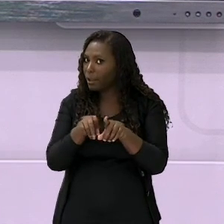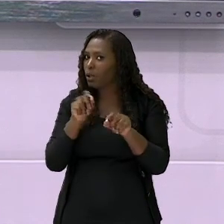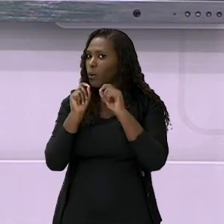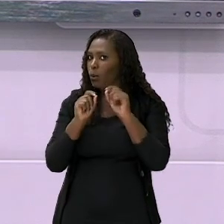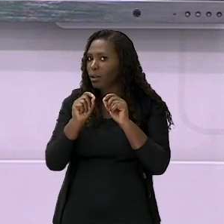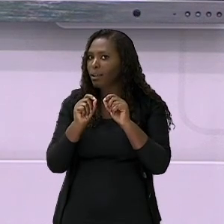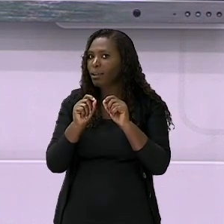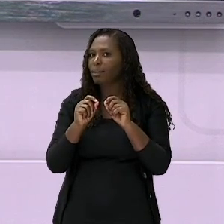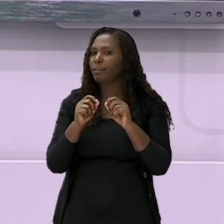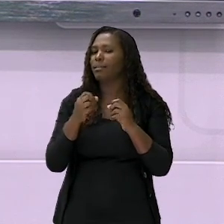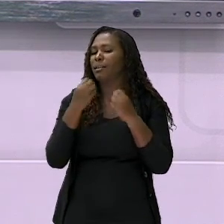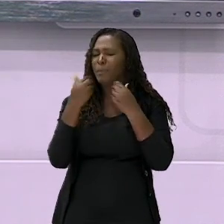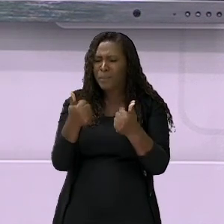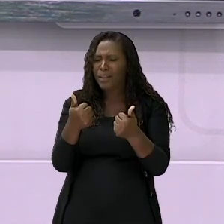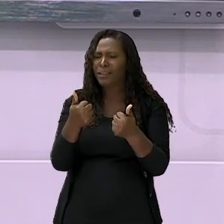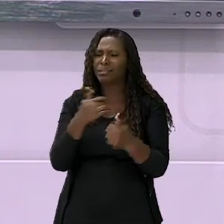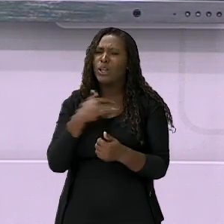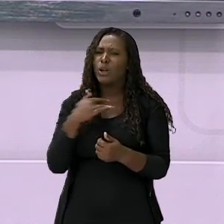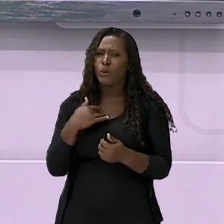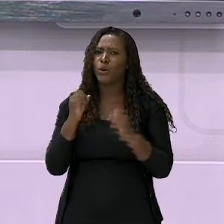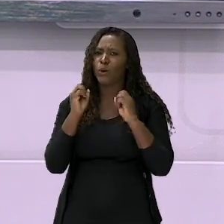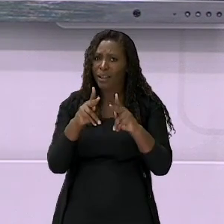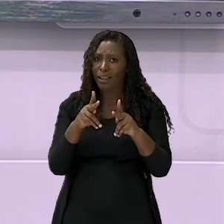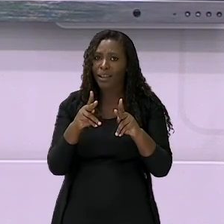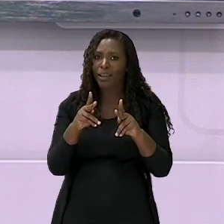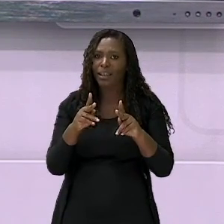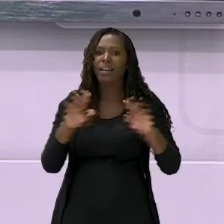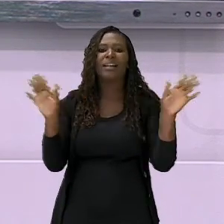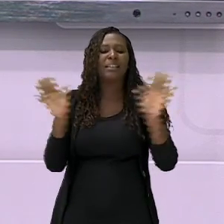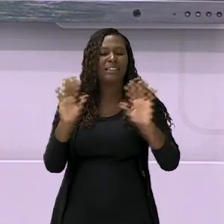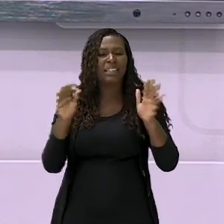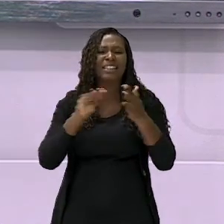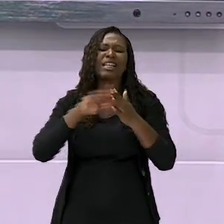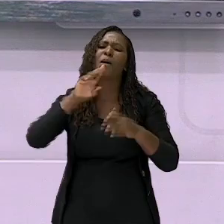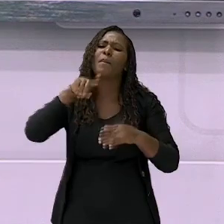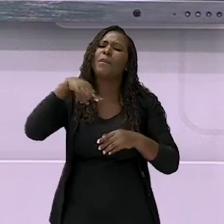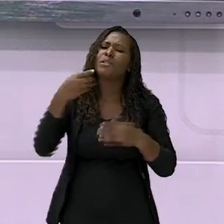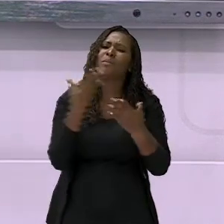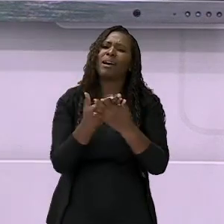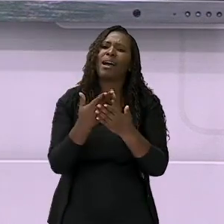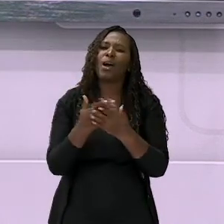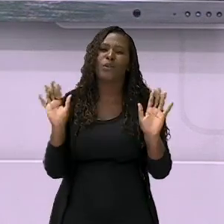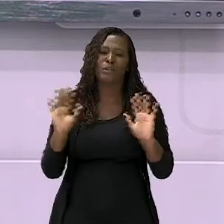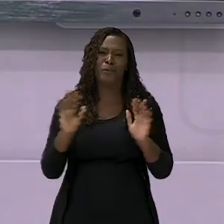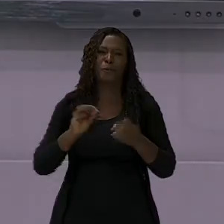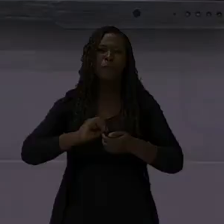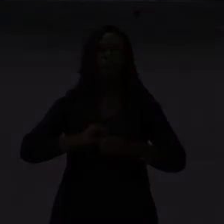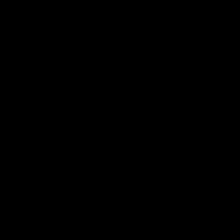fique bem, tá certo? Até a próxima aula, se Deus quiser.